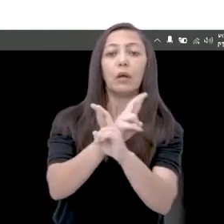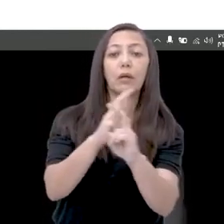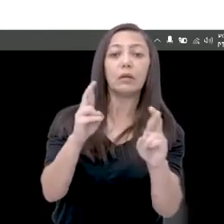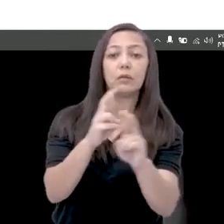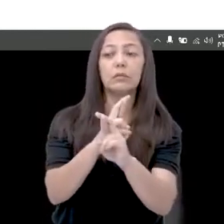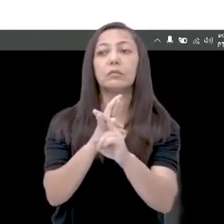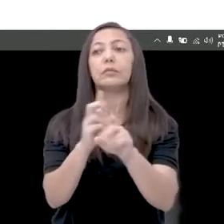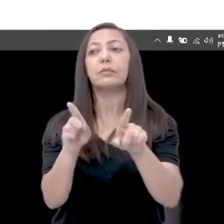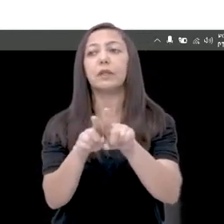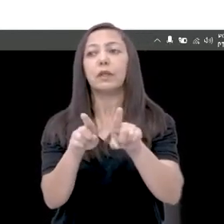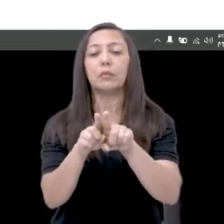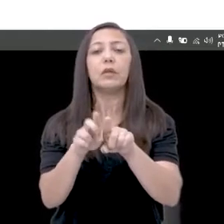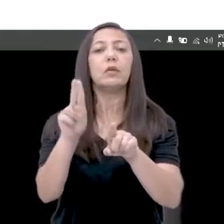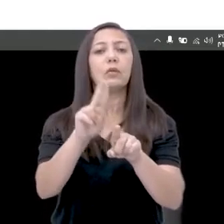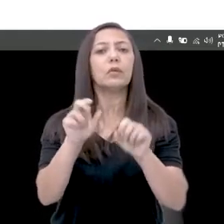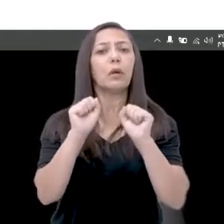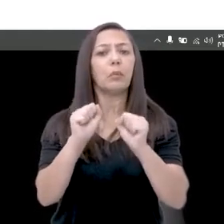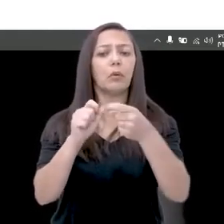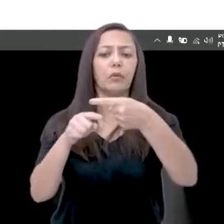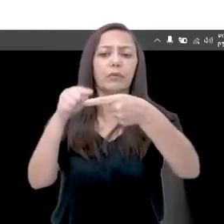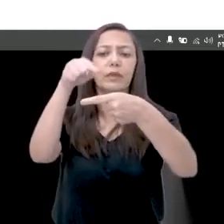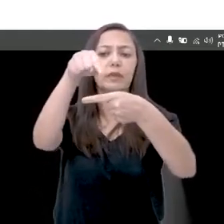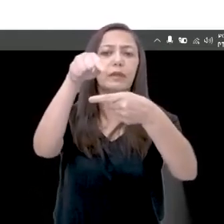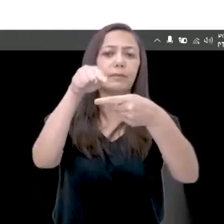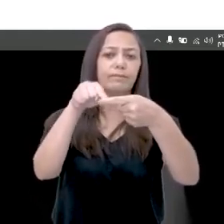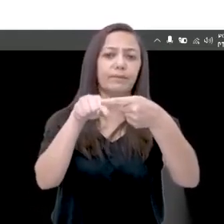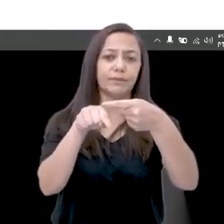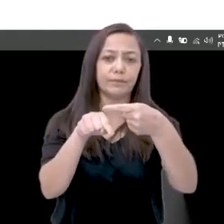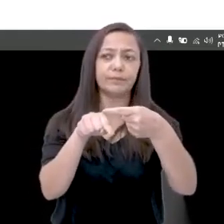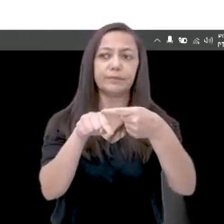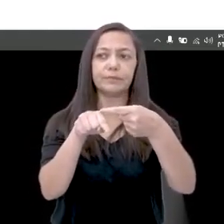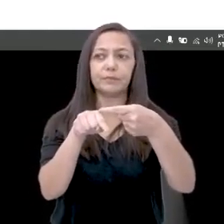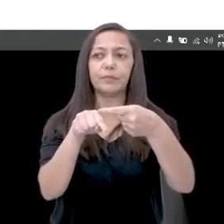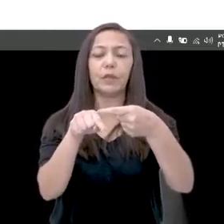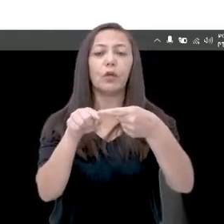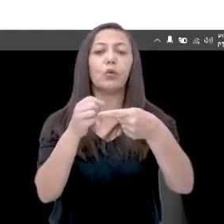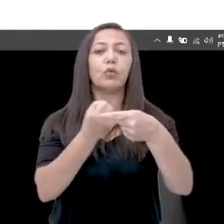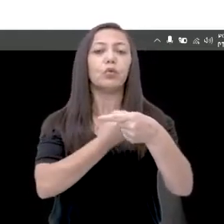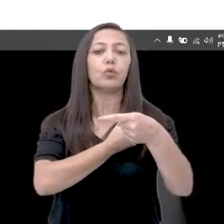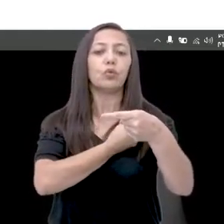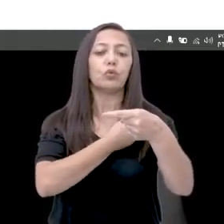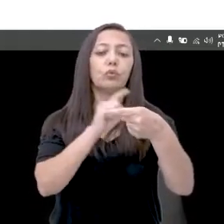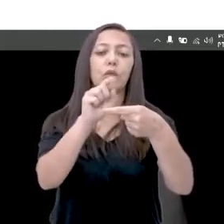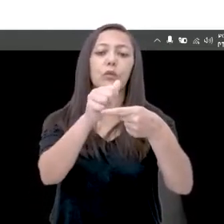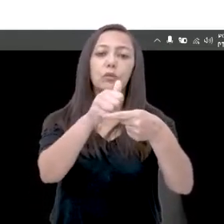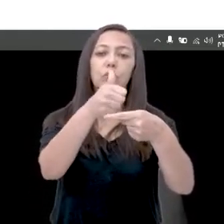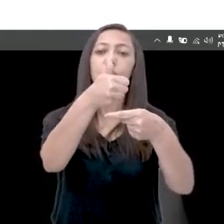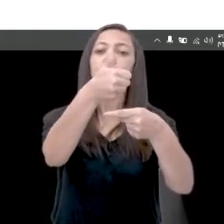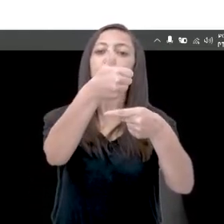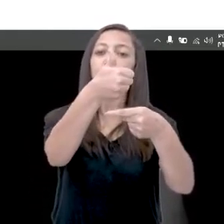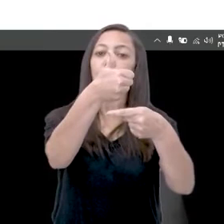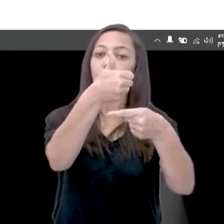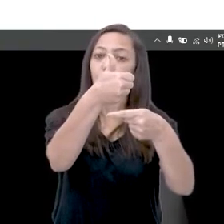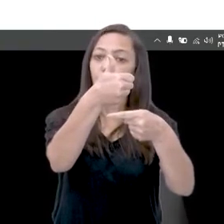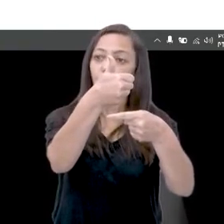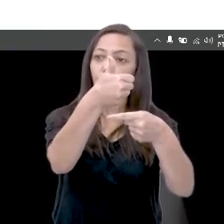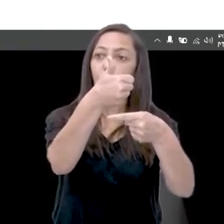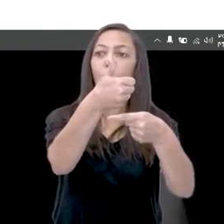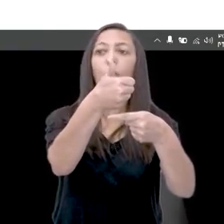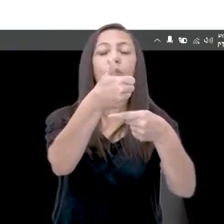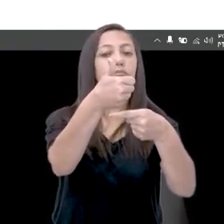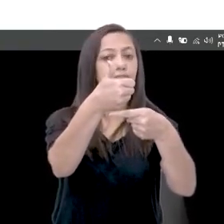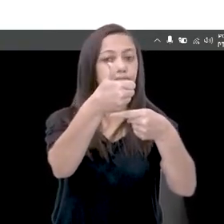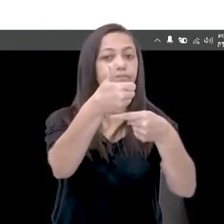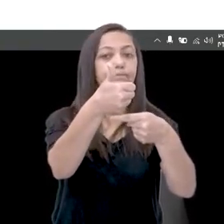eu posso também representar através de uma fração, onde o numerador da fração, que é o número